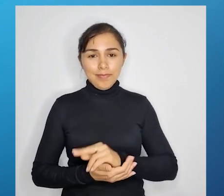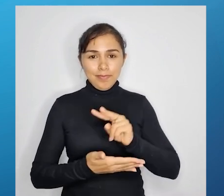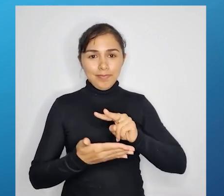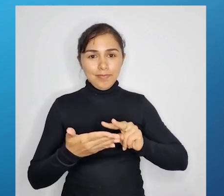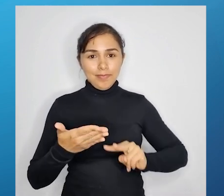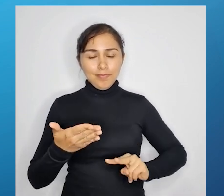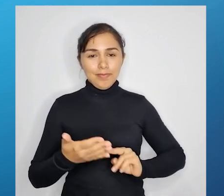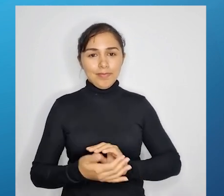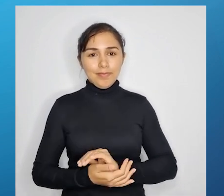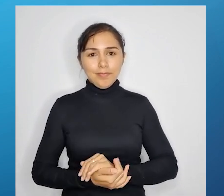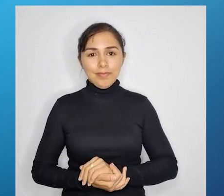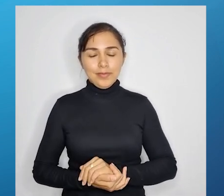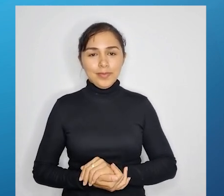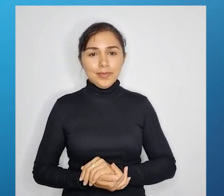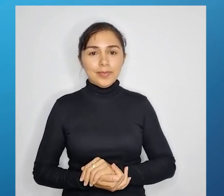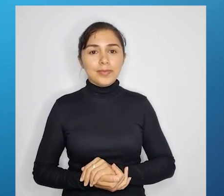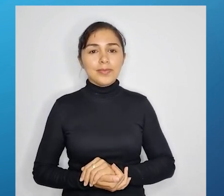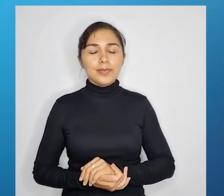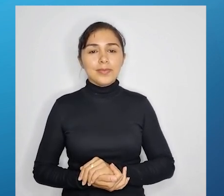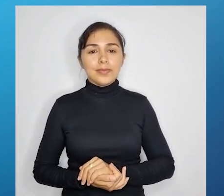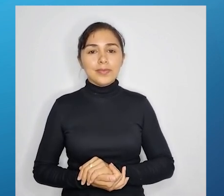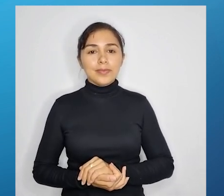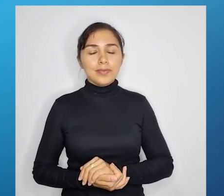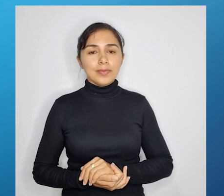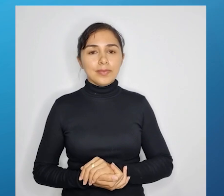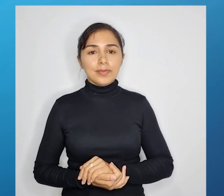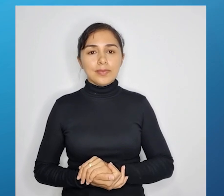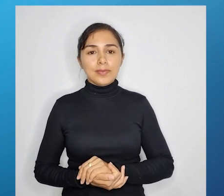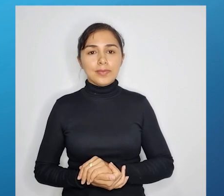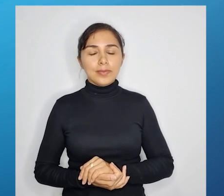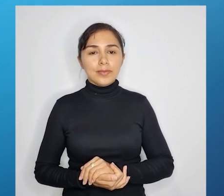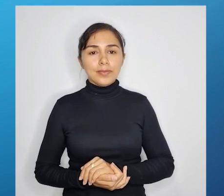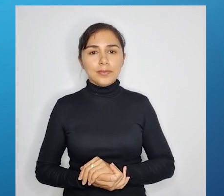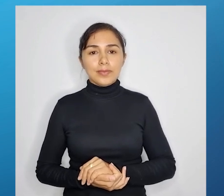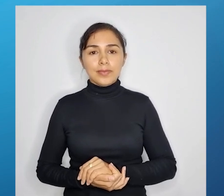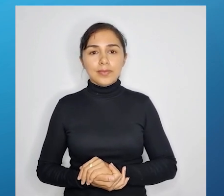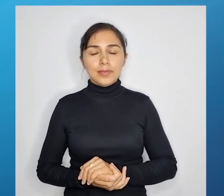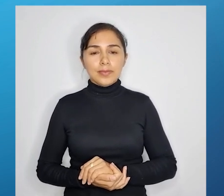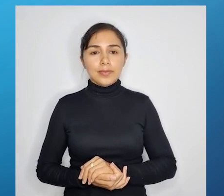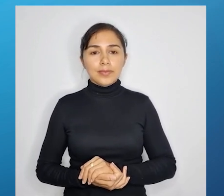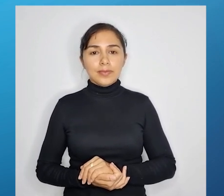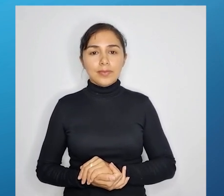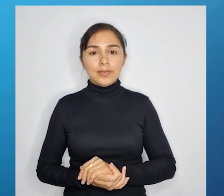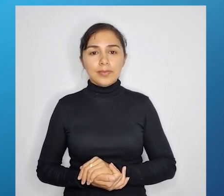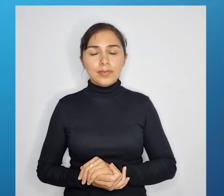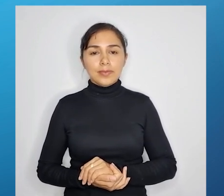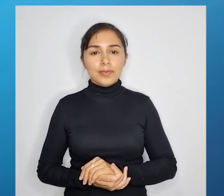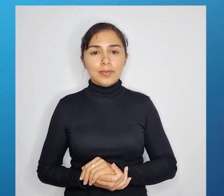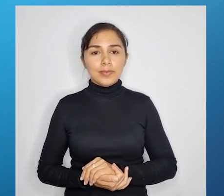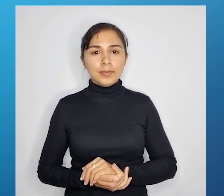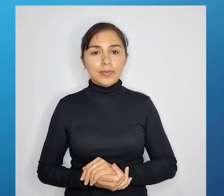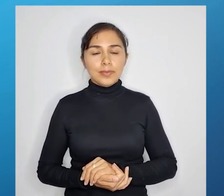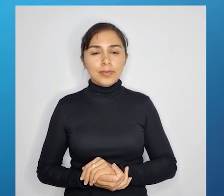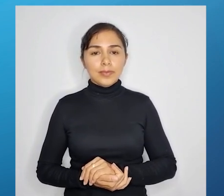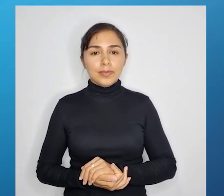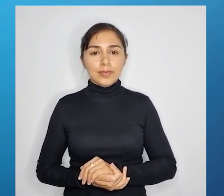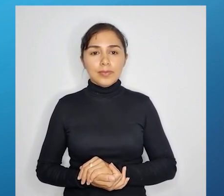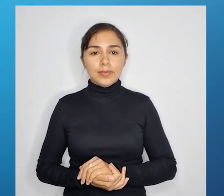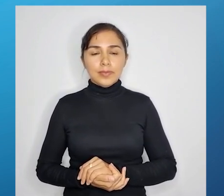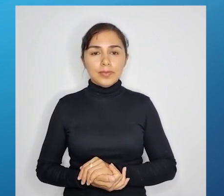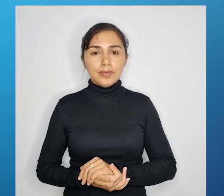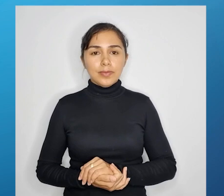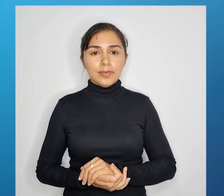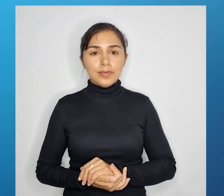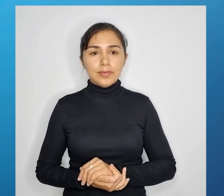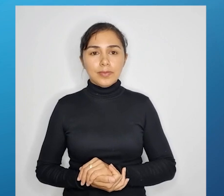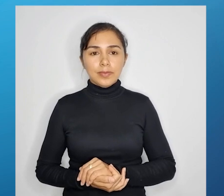cabeça, cefalotórax e abdômen. C, cabeça, massa visceral e pé. D, cabeça,